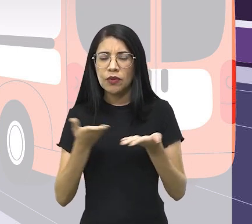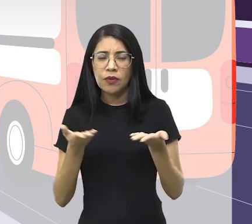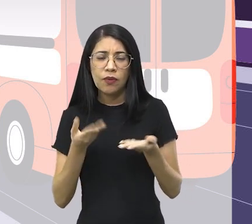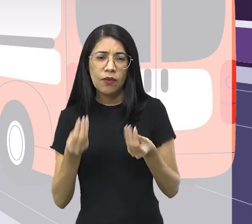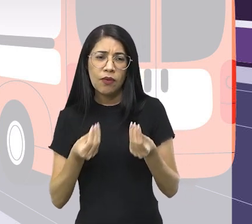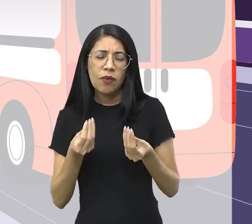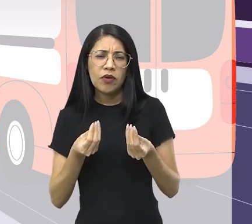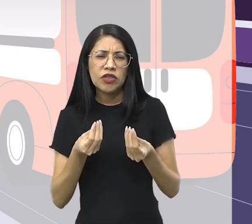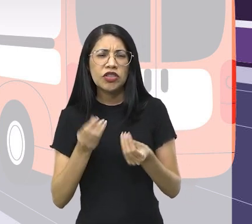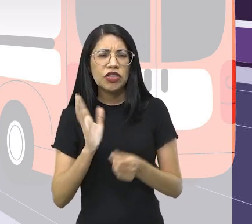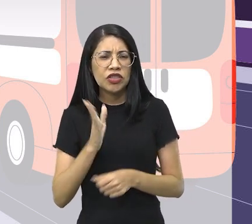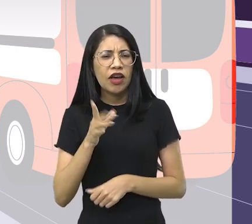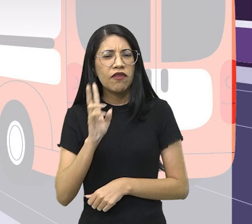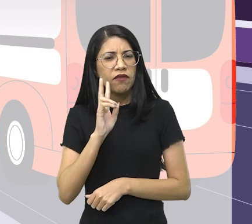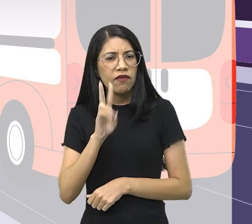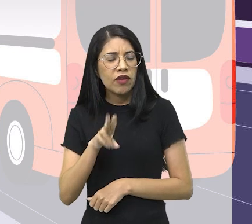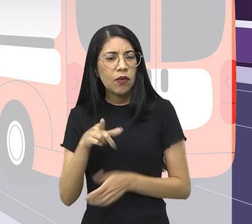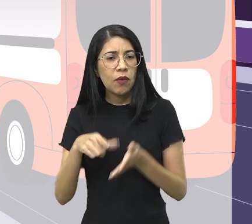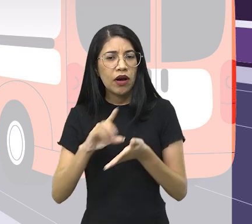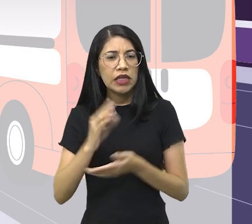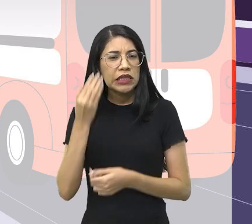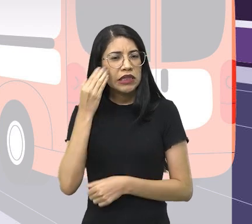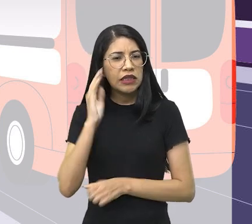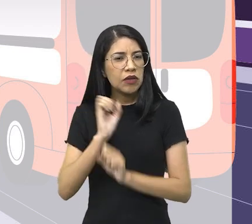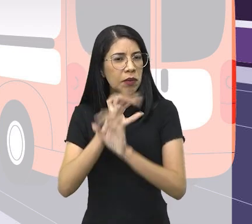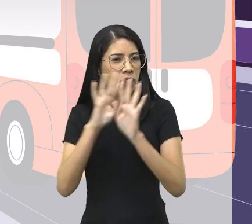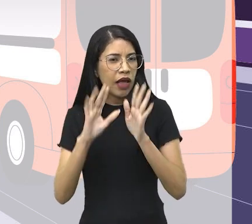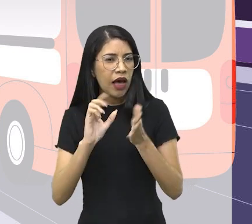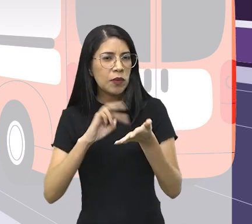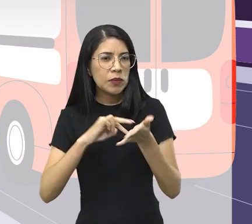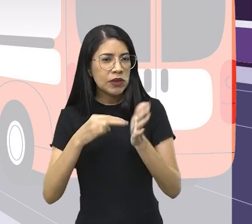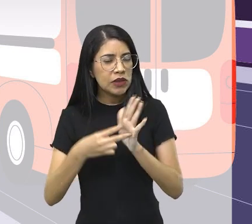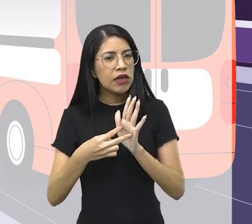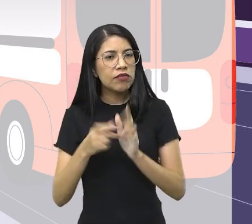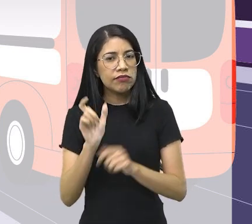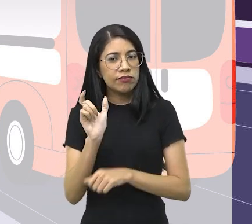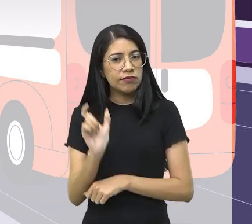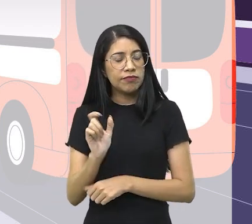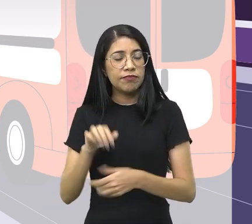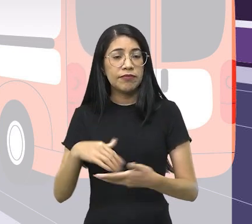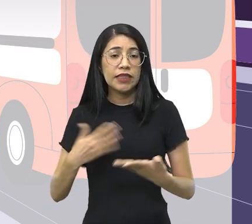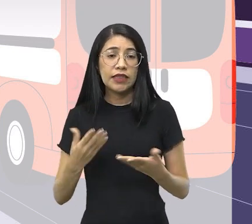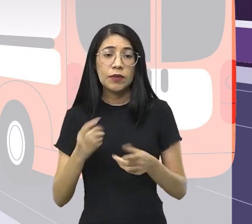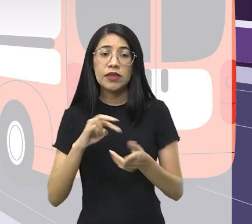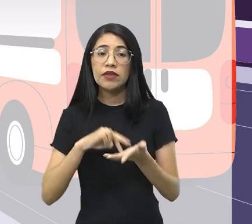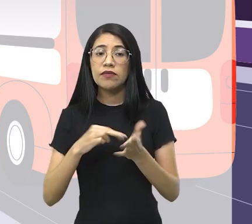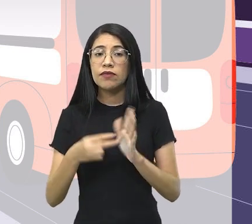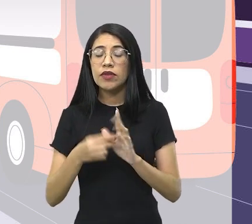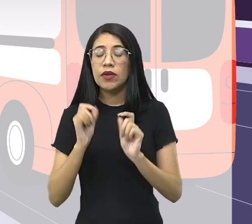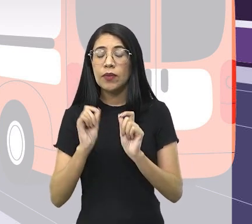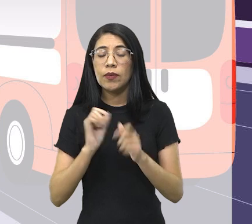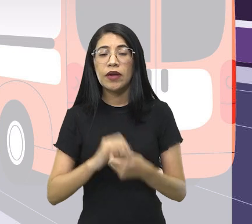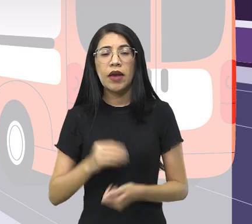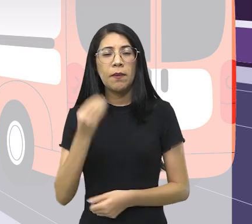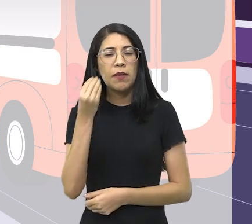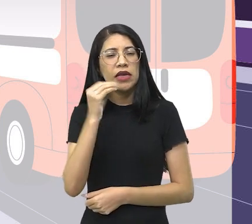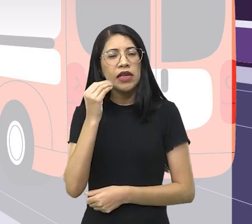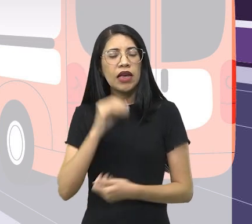que teve contato com essa palavra e você entendeu o significado dessa palavra? Pois é, gente, persuadir quer